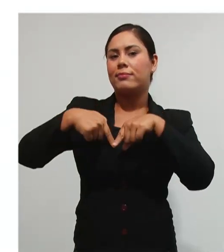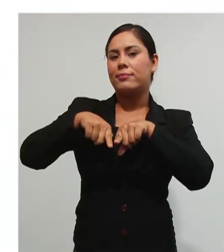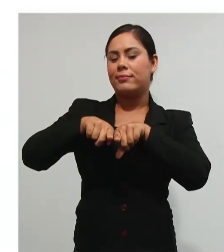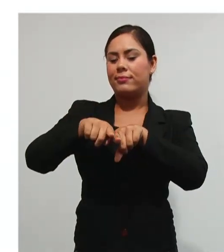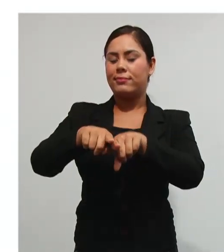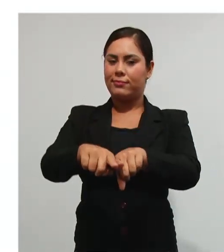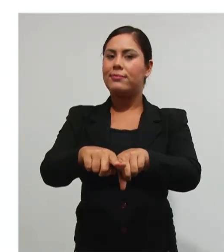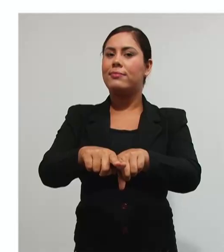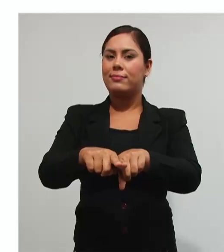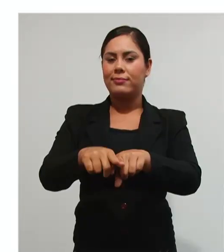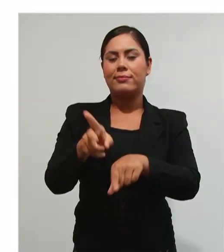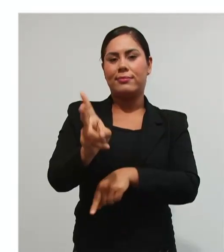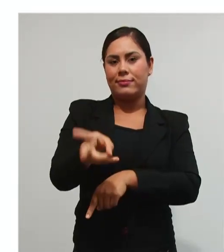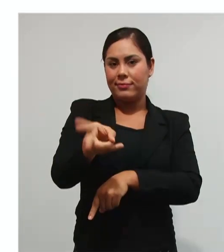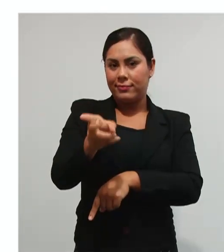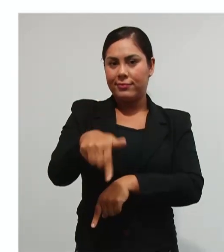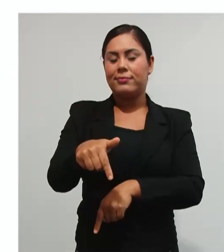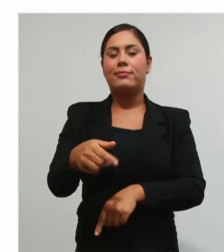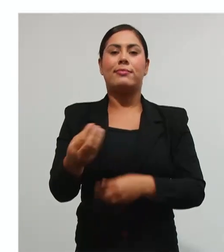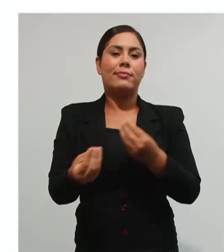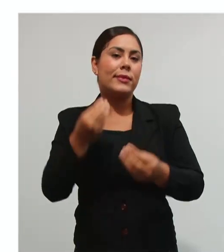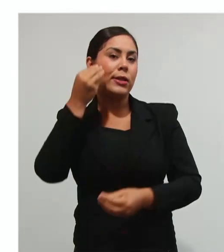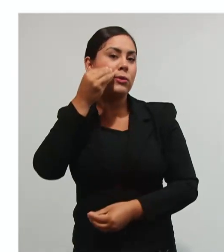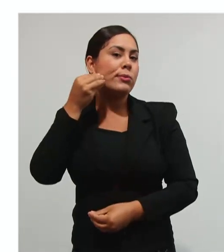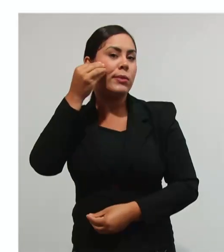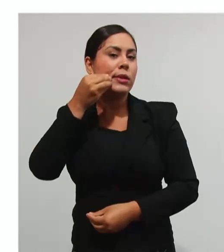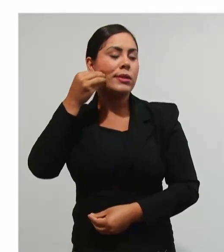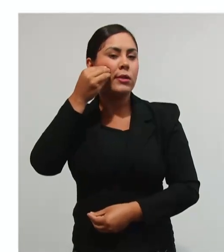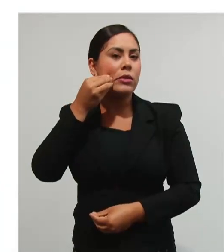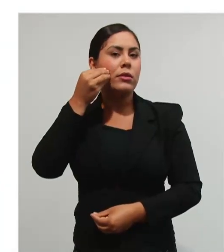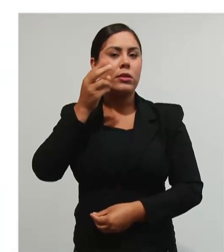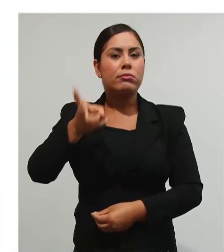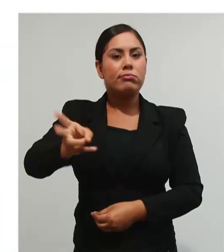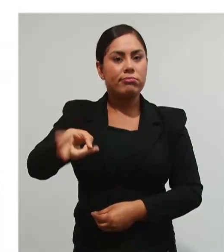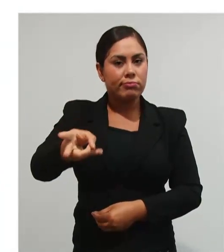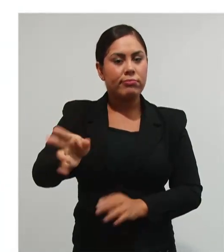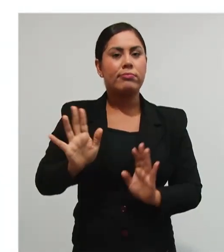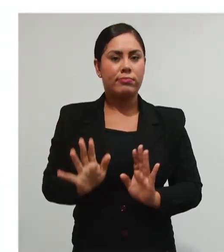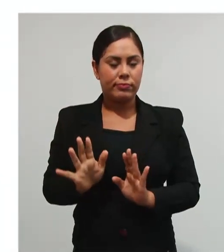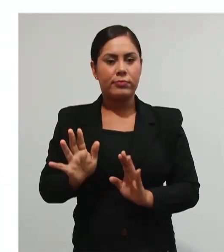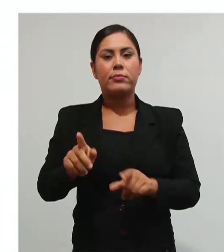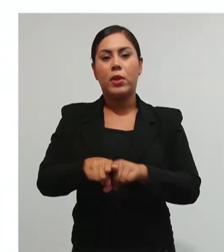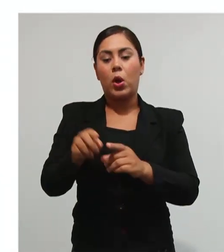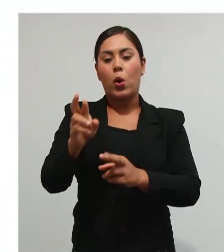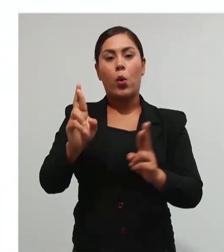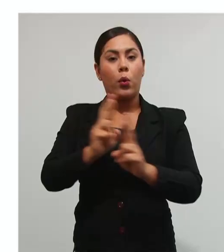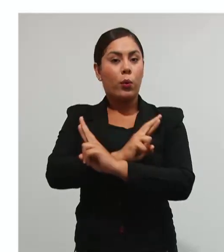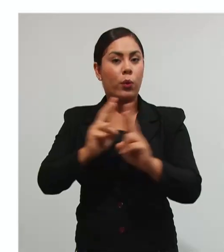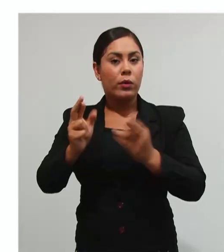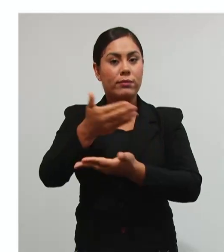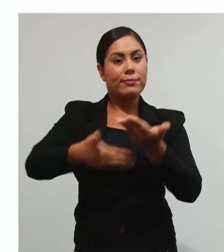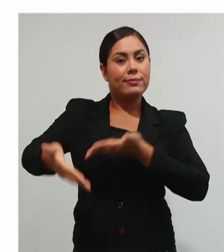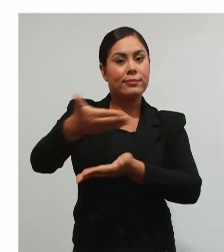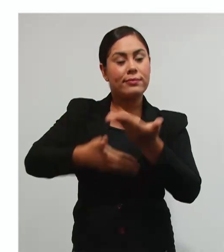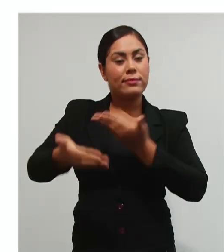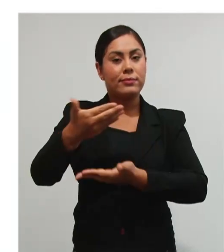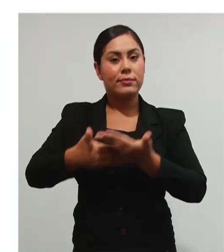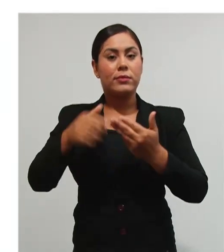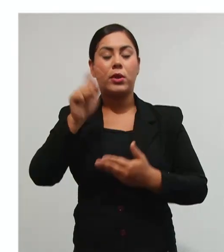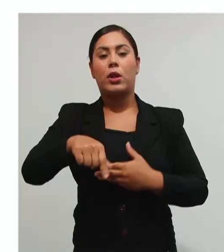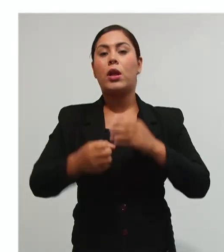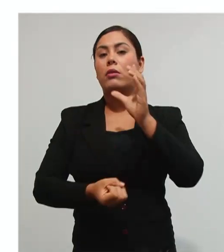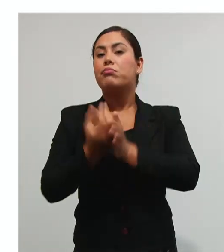mutuamente. Olha o elemento mais experiente funcionando aqui novamente. O envolvimento com os outros cria para